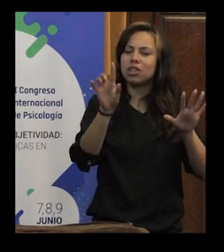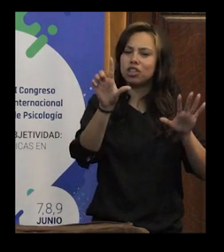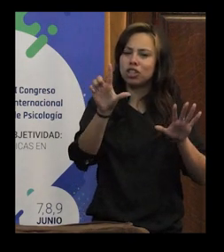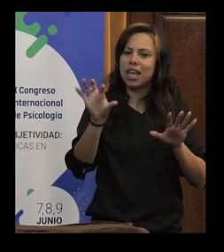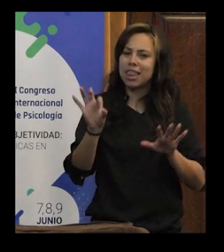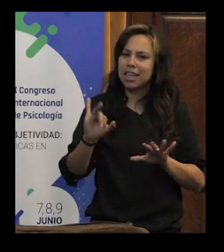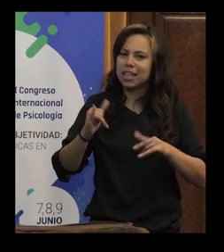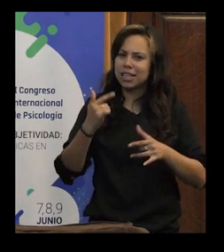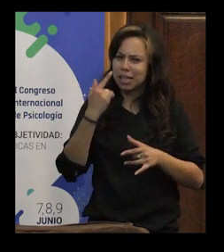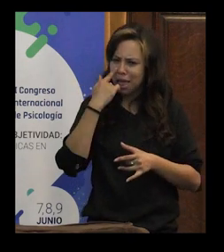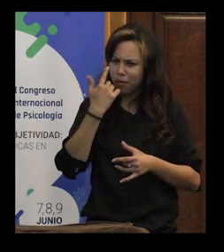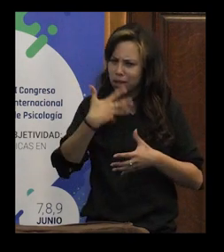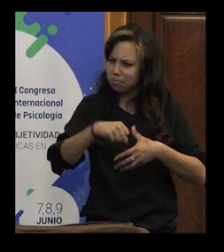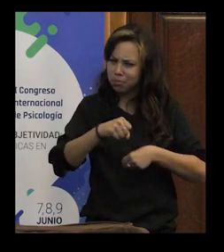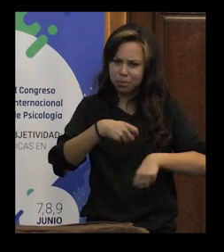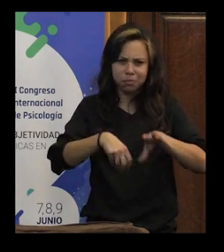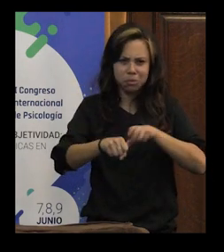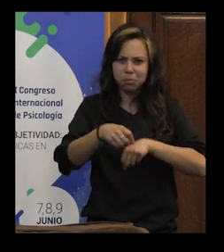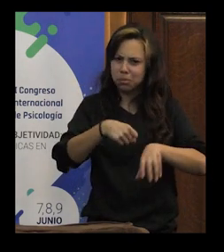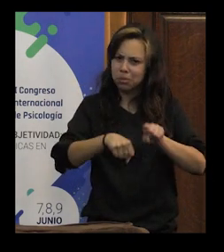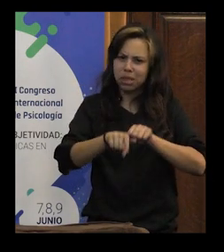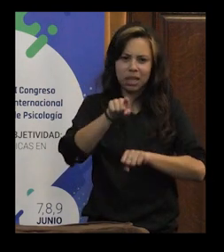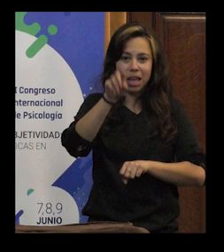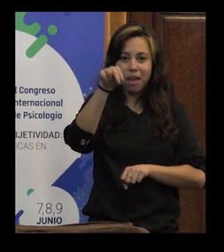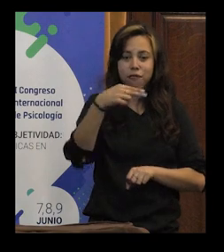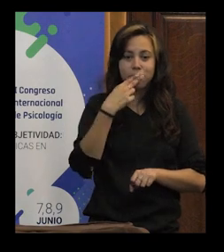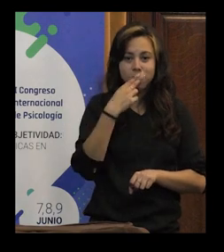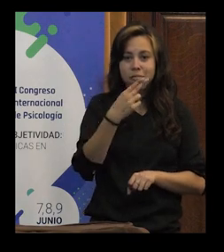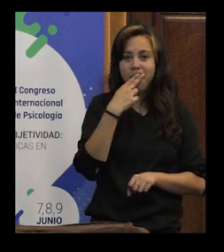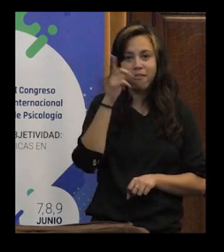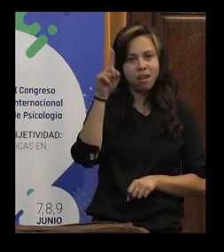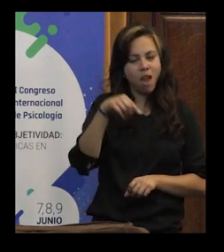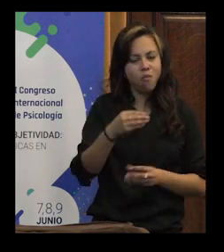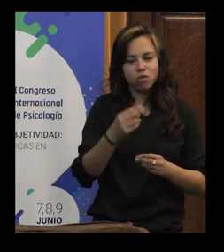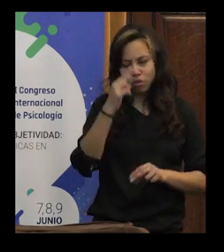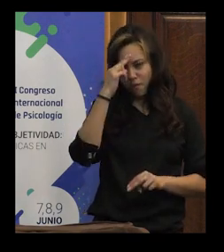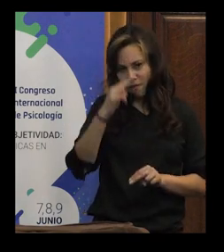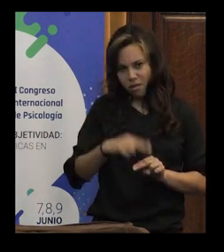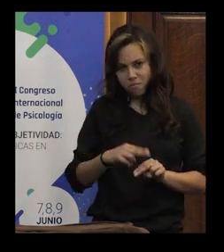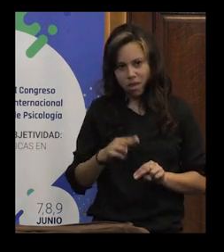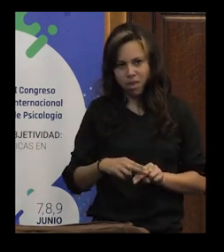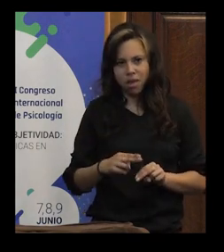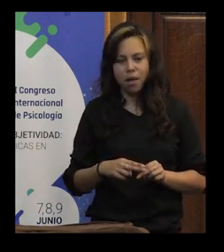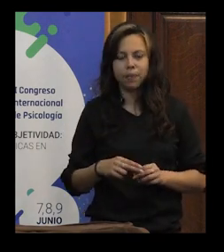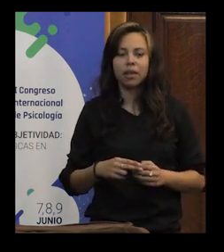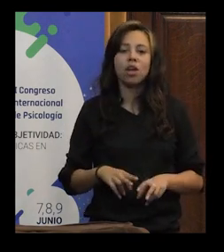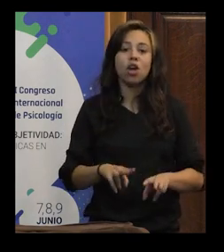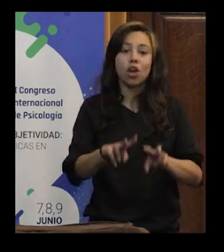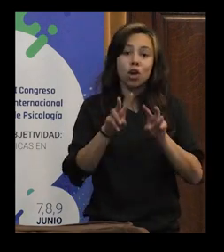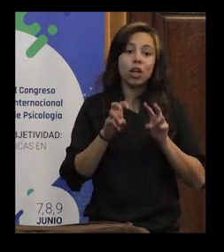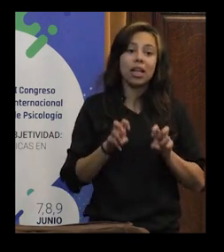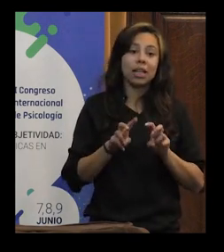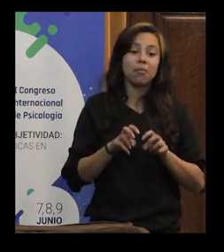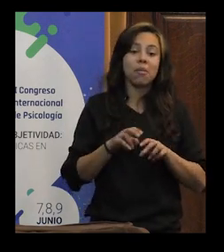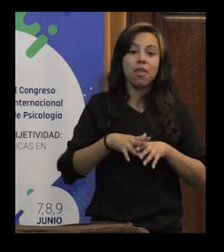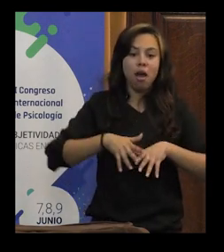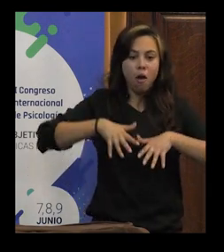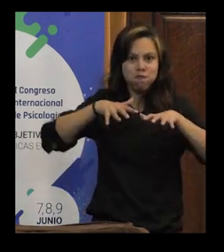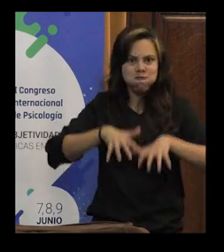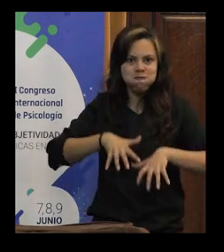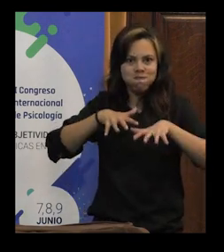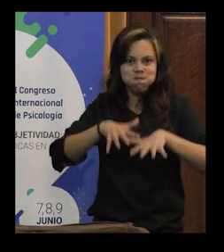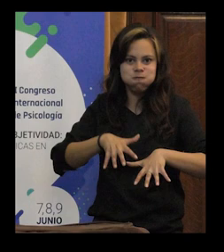Expertos da Organização Mundial da Saúde, ante o intenso movimento no campo científico